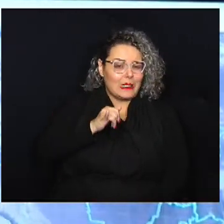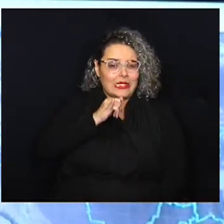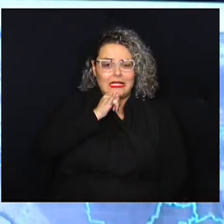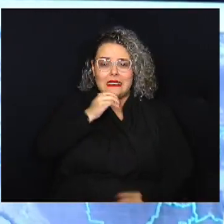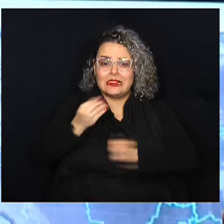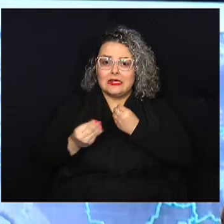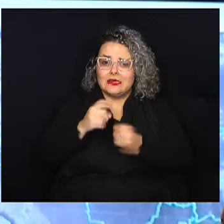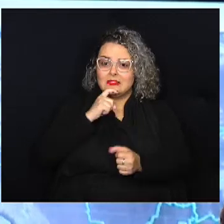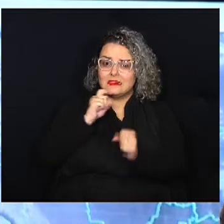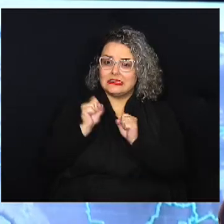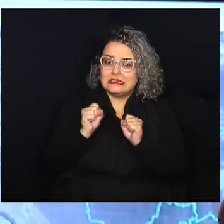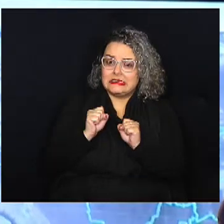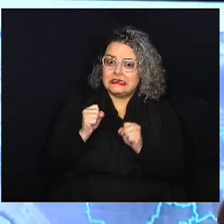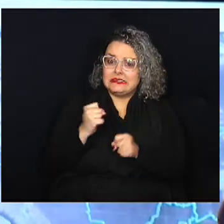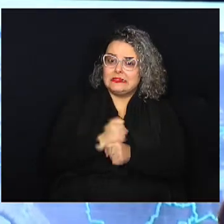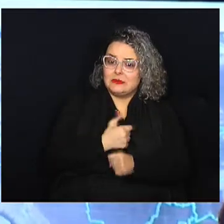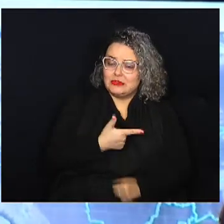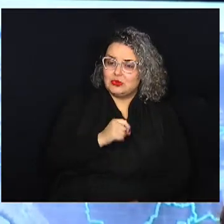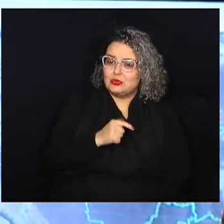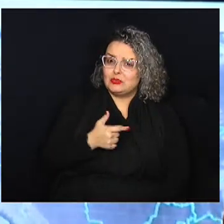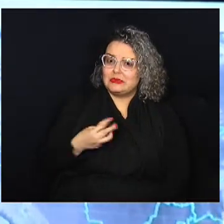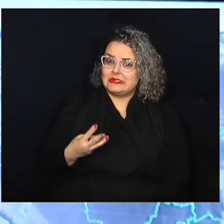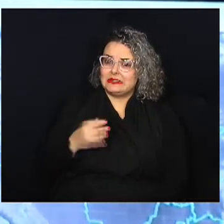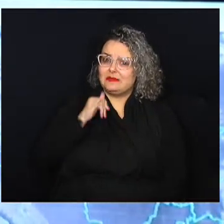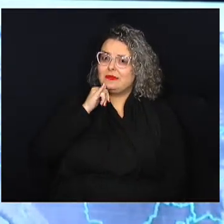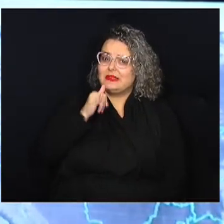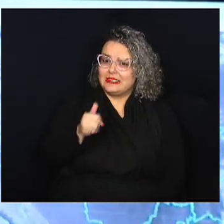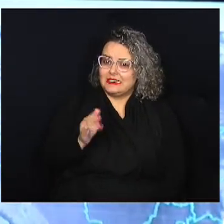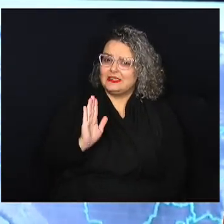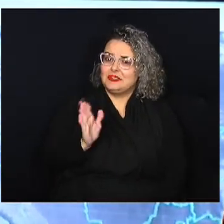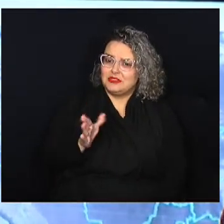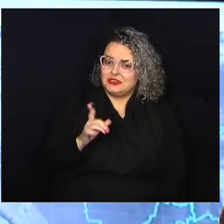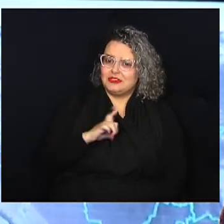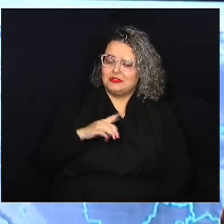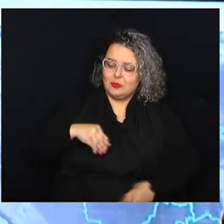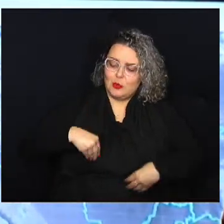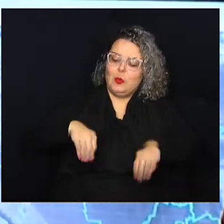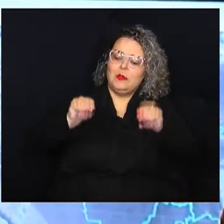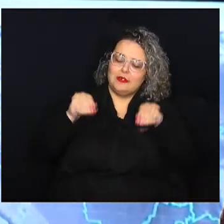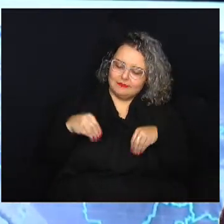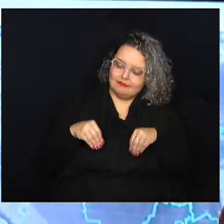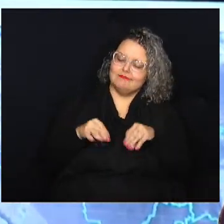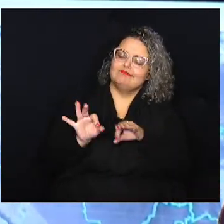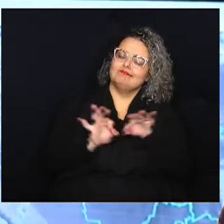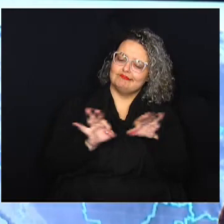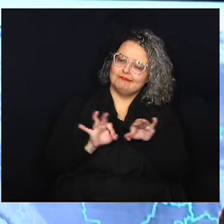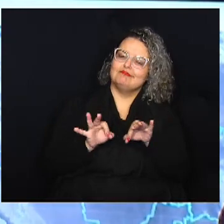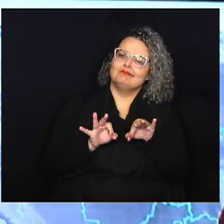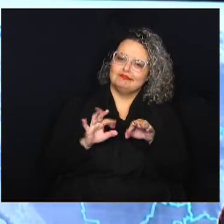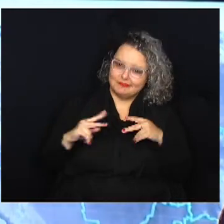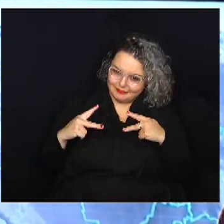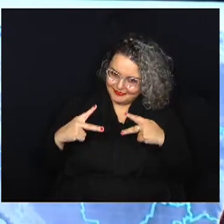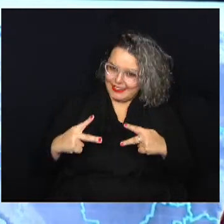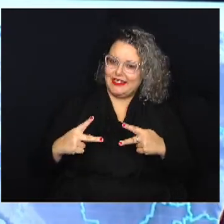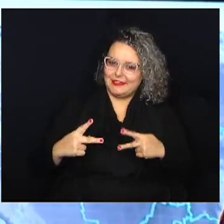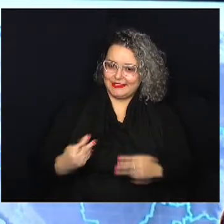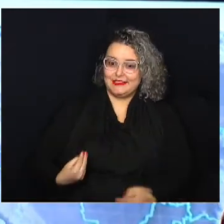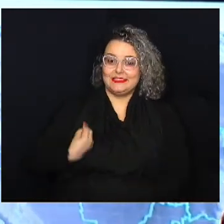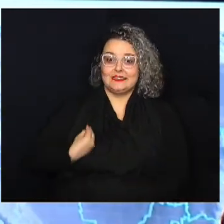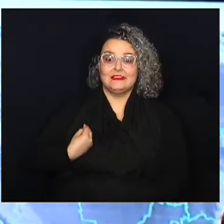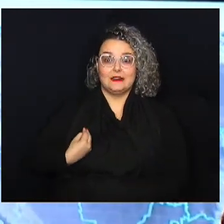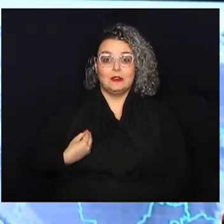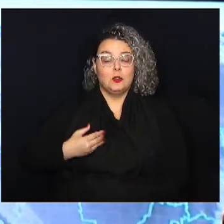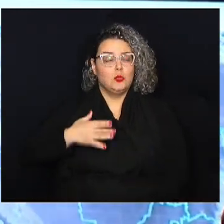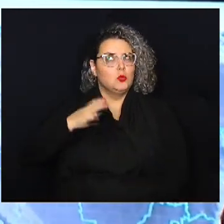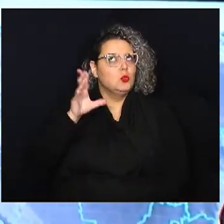será o inverno de 2023, eu vou te contar que eu já tenho uma cobertinha reservada para os links ao vivo. Gente do